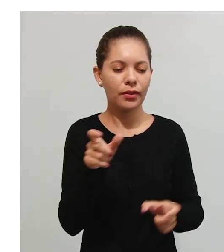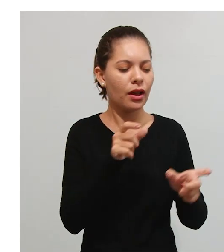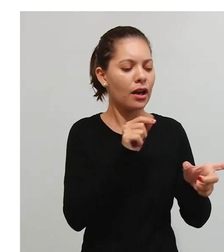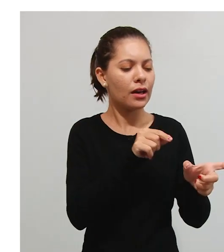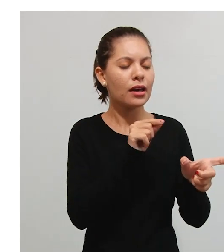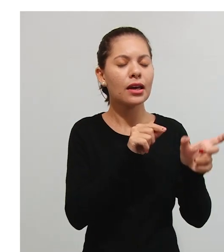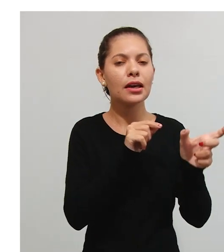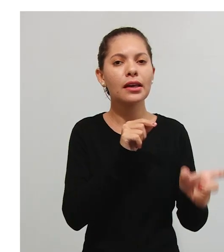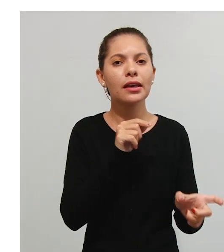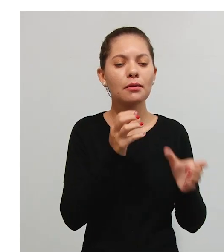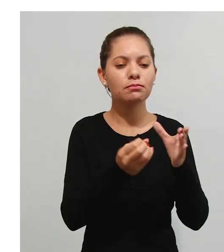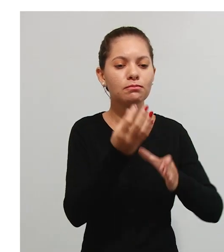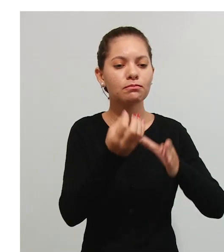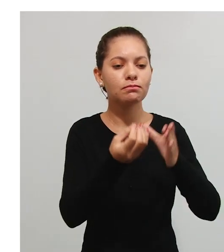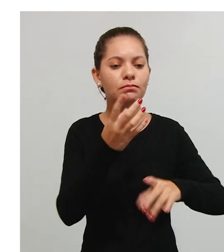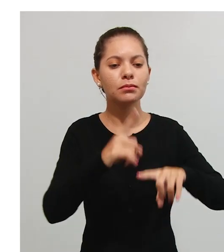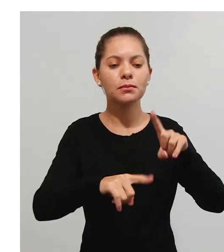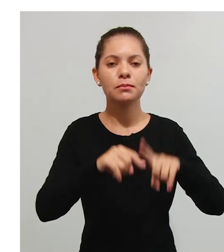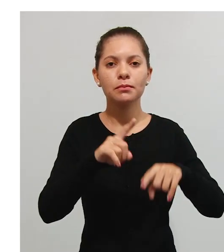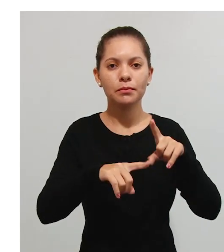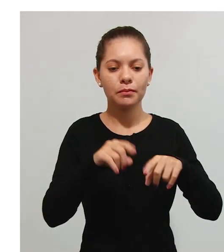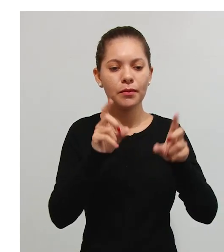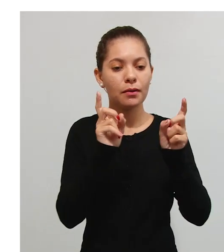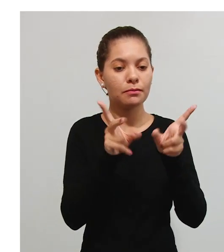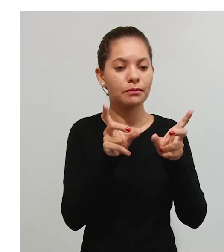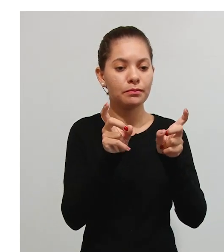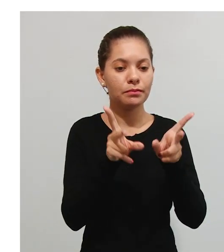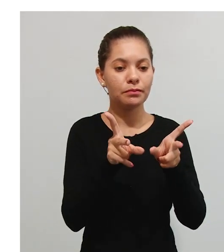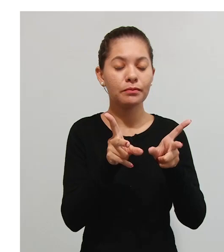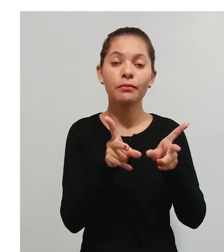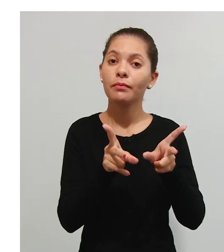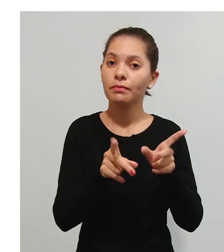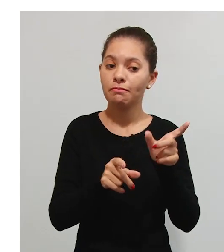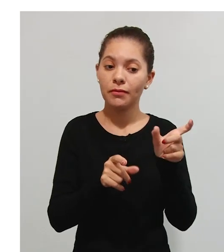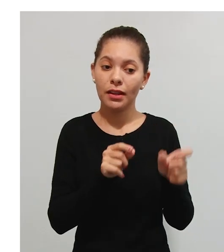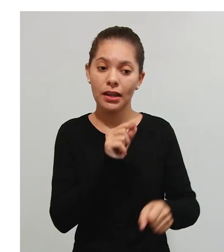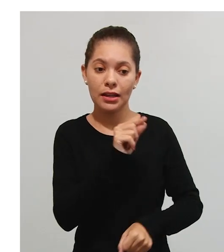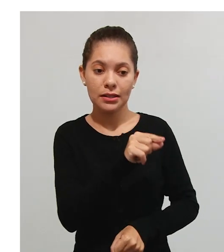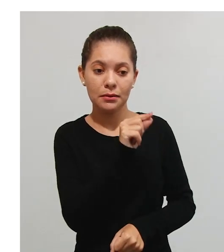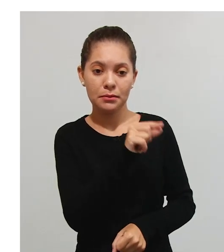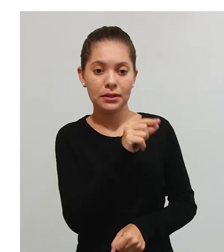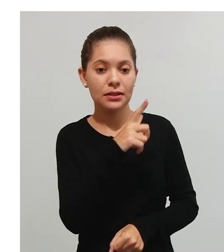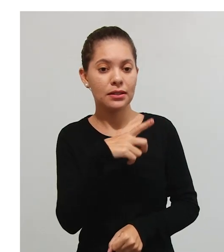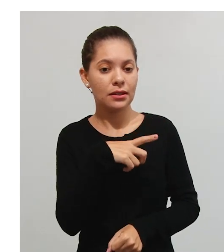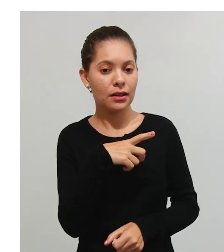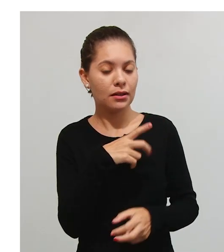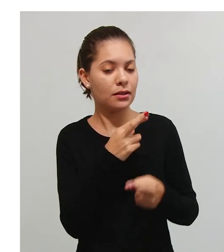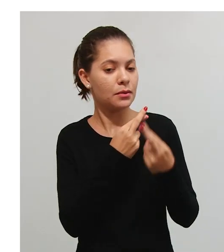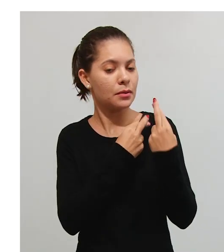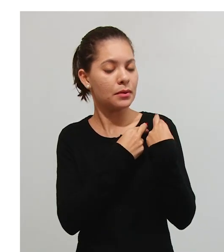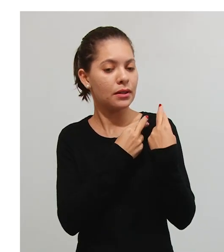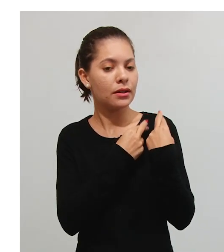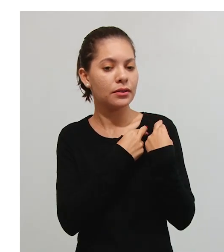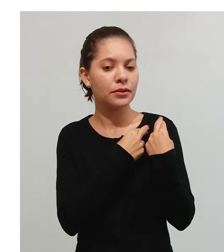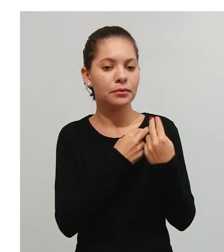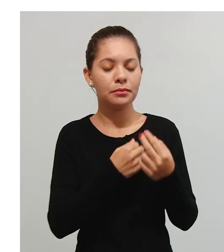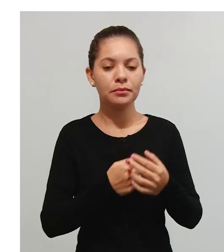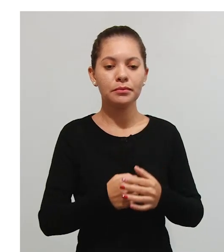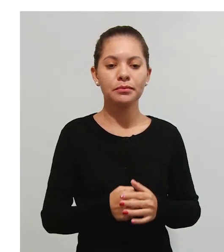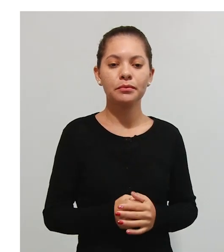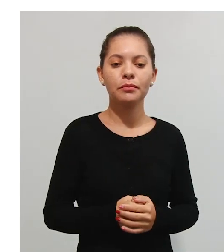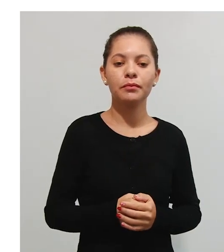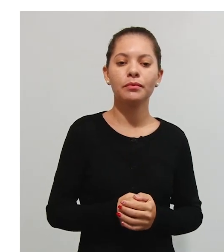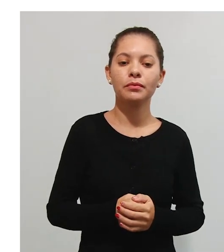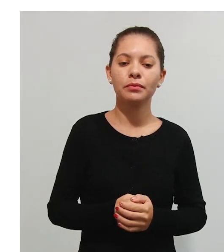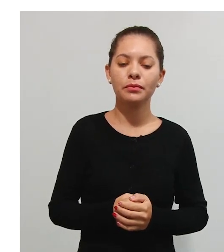privada, ela produz bens e serviços para o mercado. E essa empresa privada ela tem uma responsabilidade